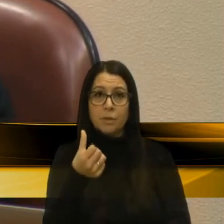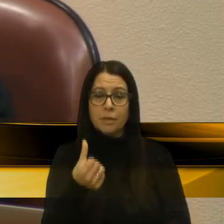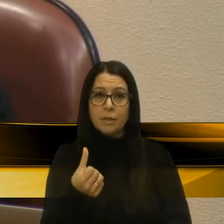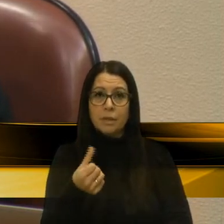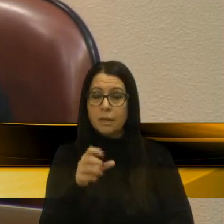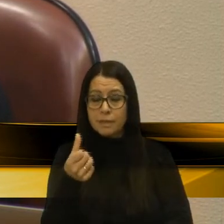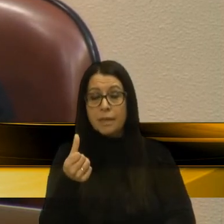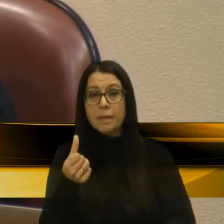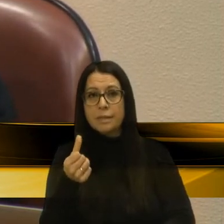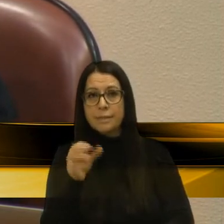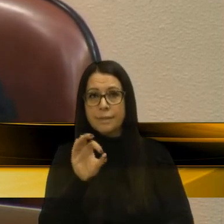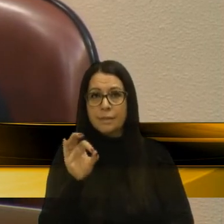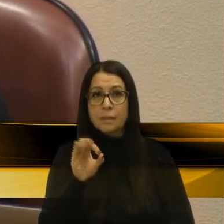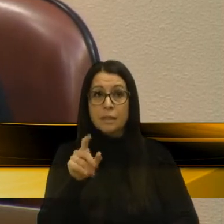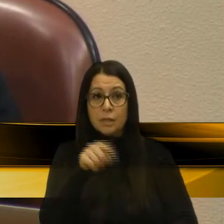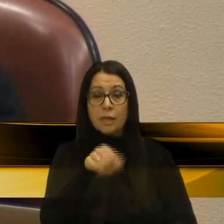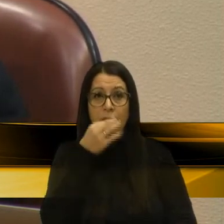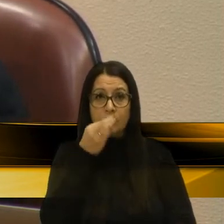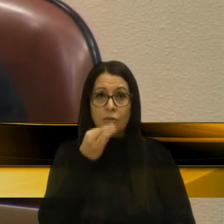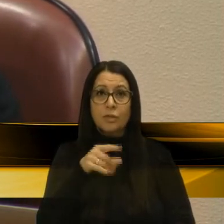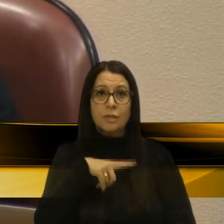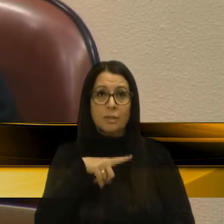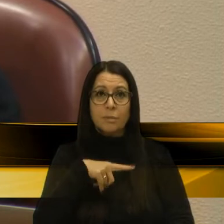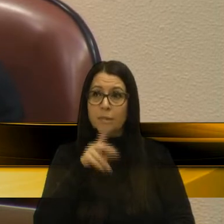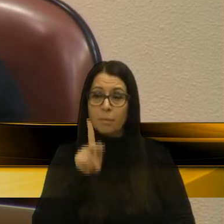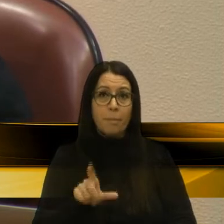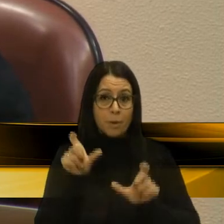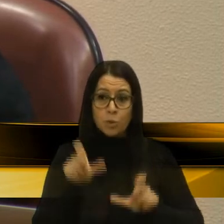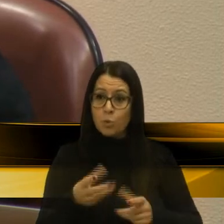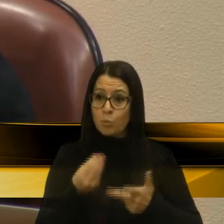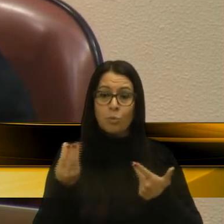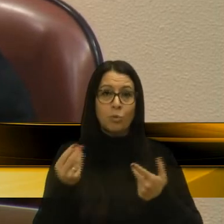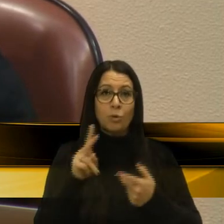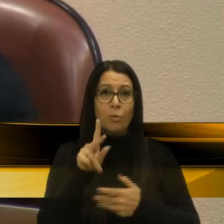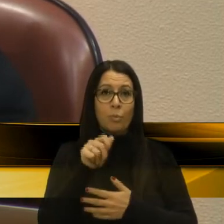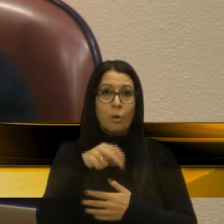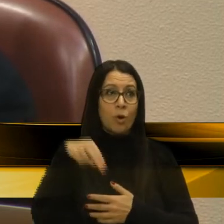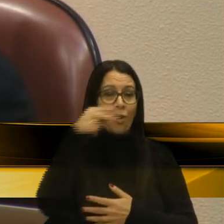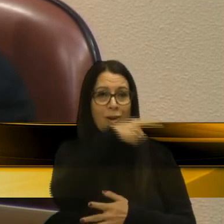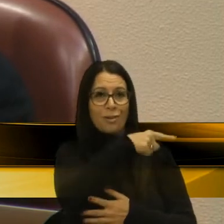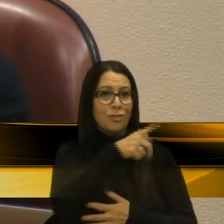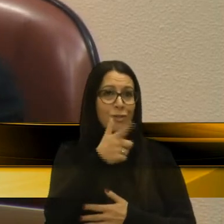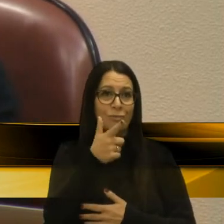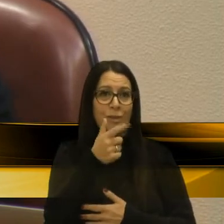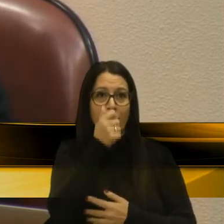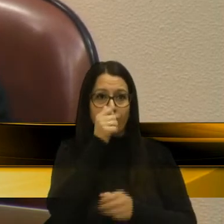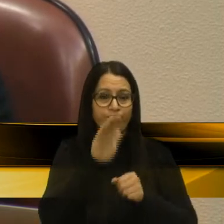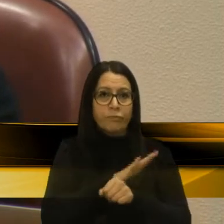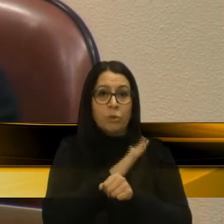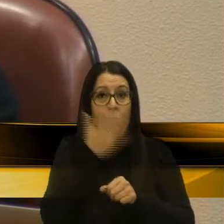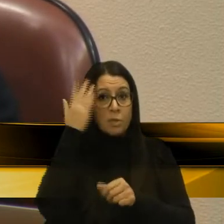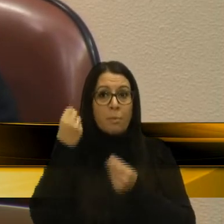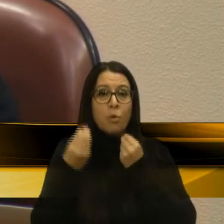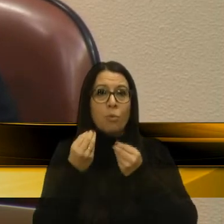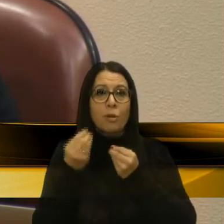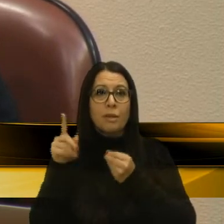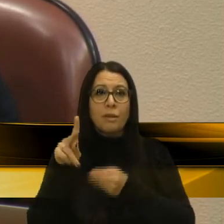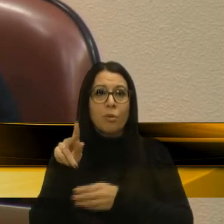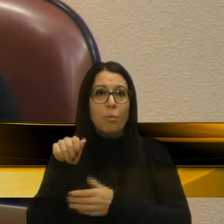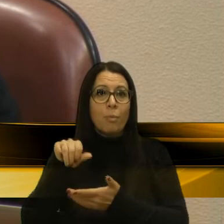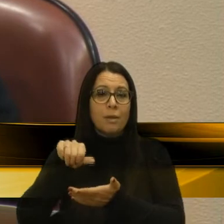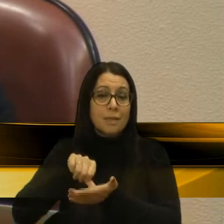e confira, já que é uma obra de vulto, necessária, diga-se de passagem, mas a gente quer saber, os vereadores, nós queremos saber como é que estão